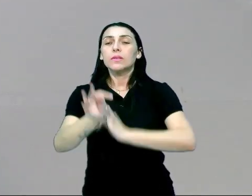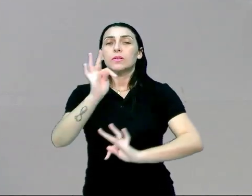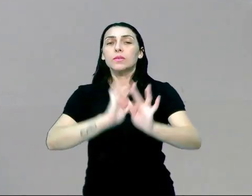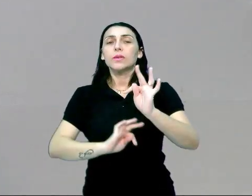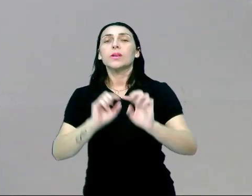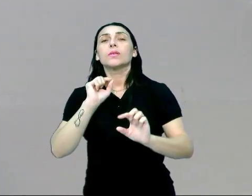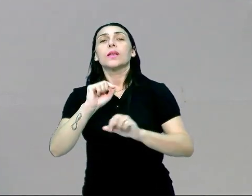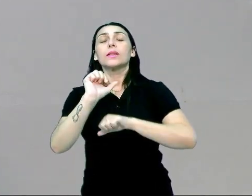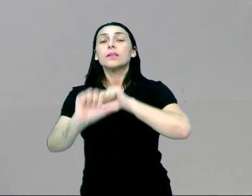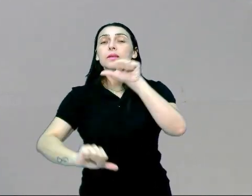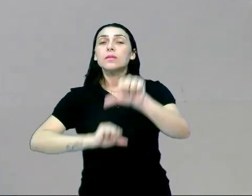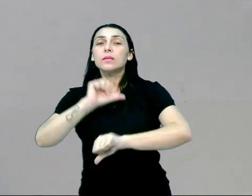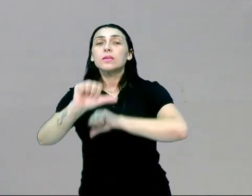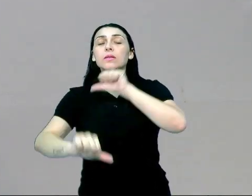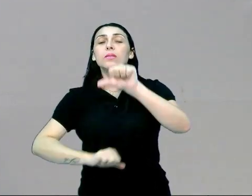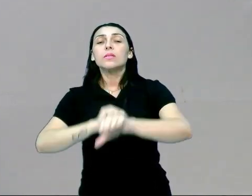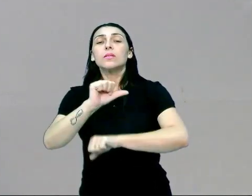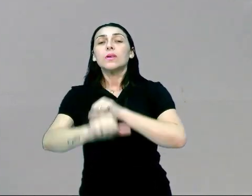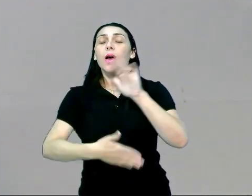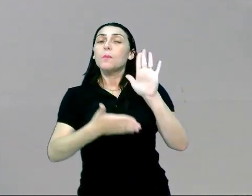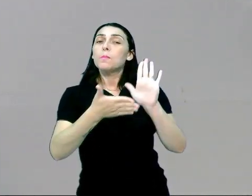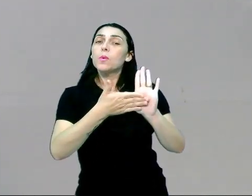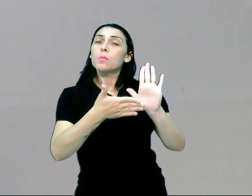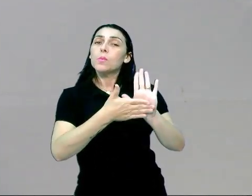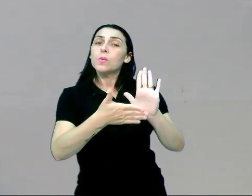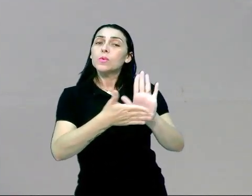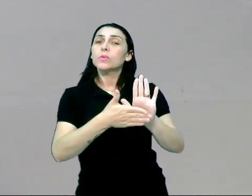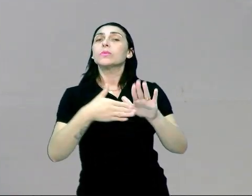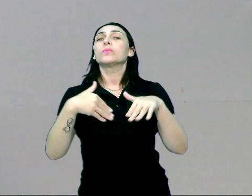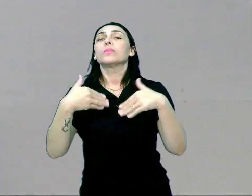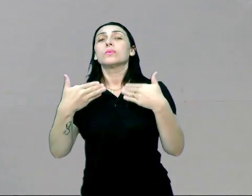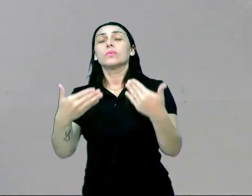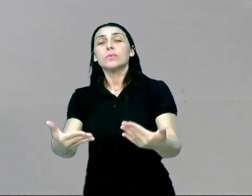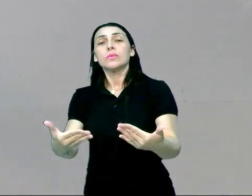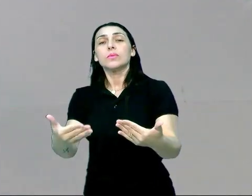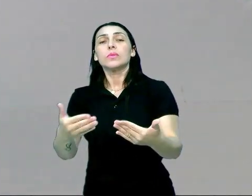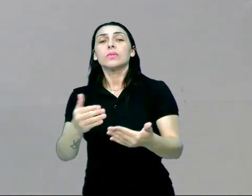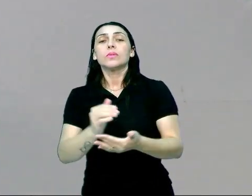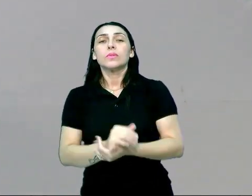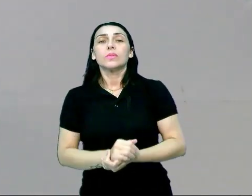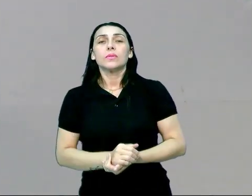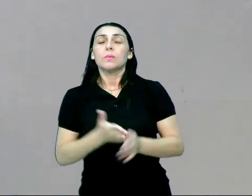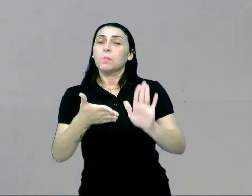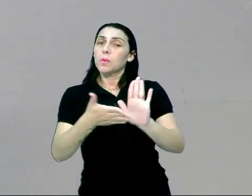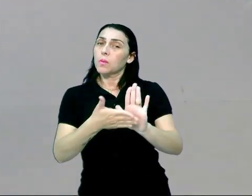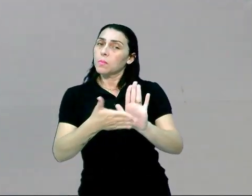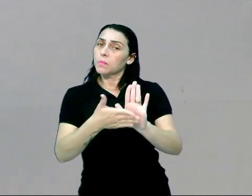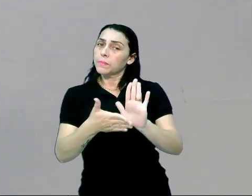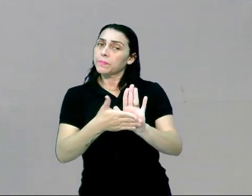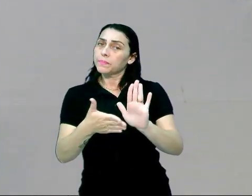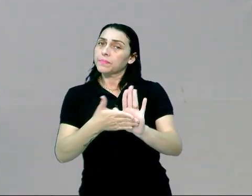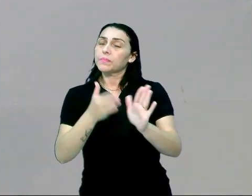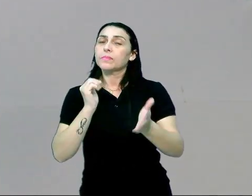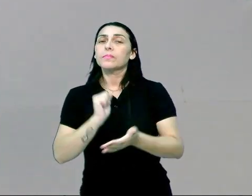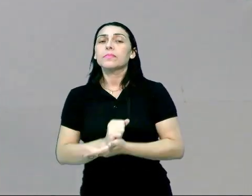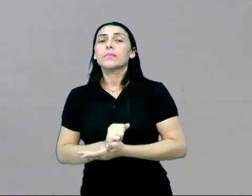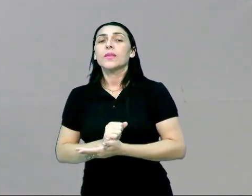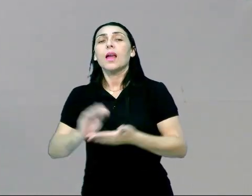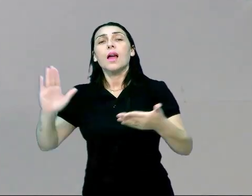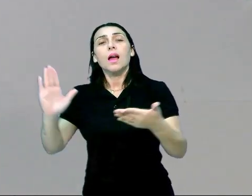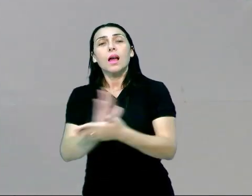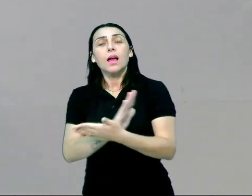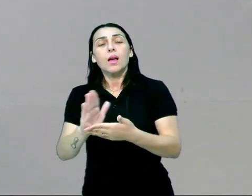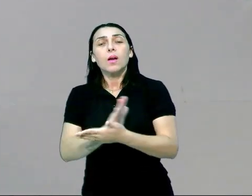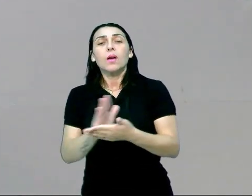tecnologia vai ser essa transformação que vai proporcionar de propulsão já, né? No caso de alguns